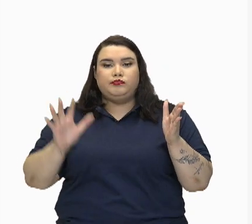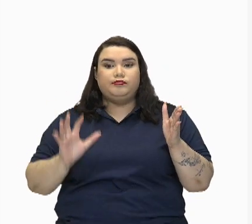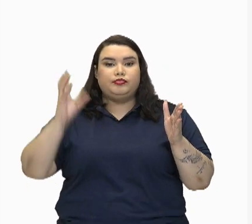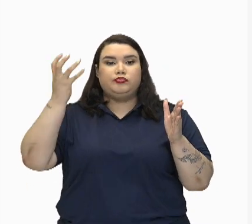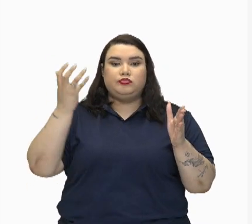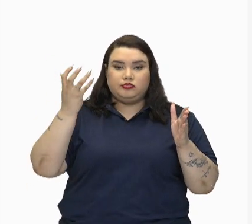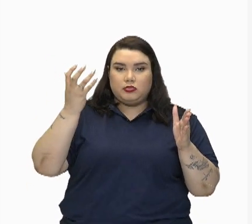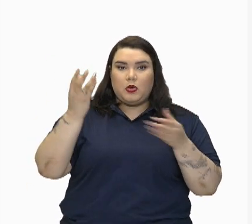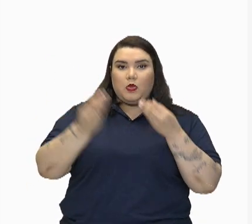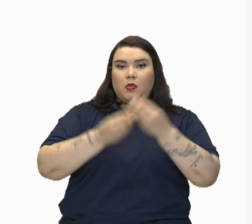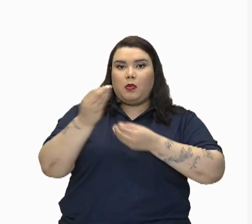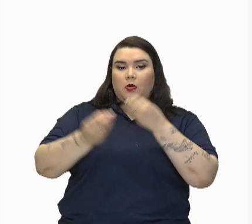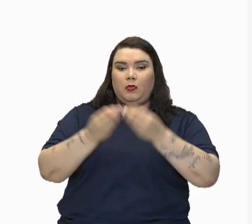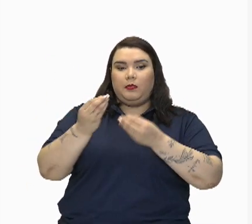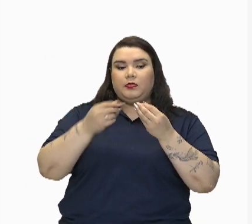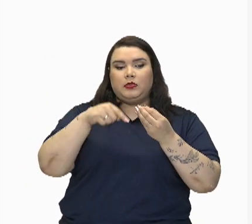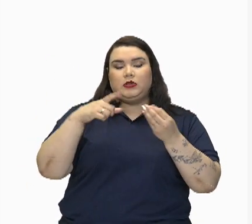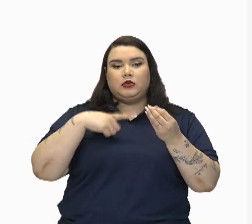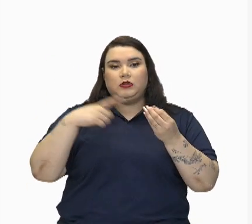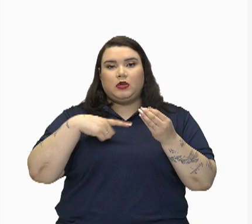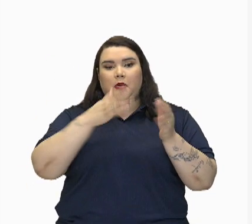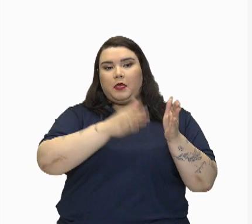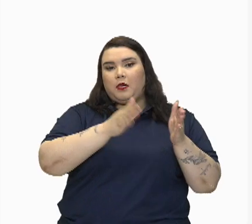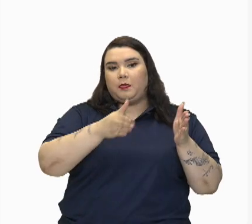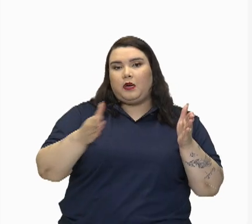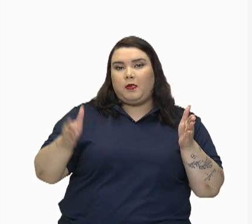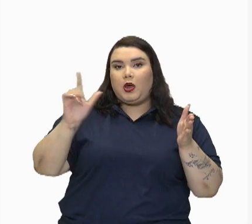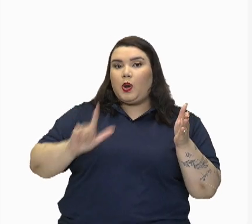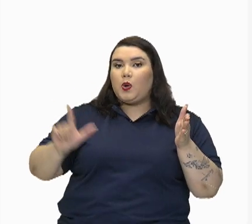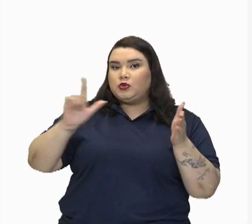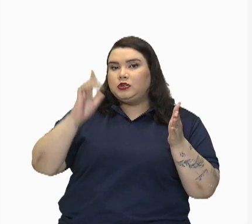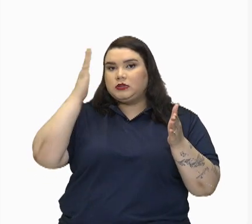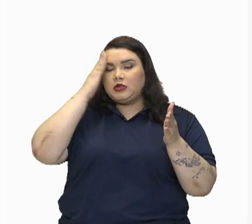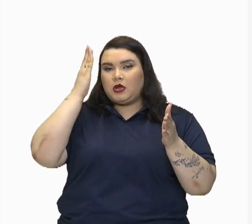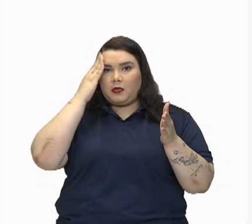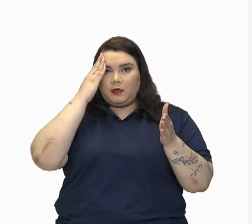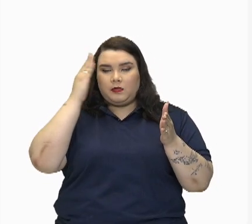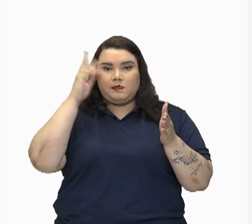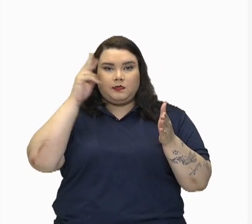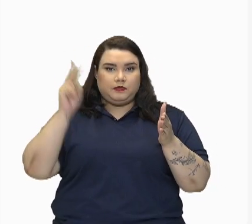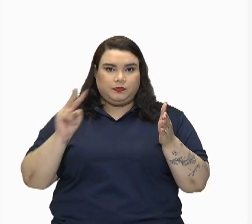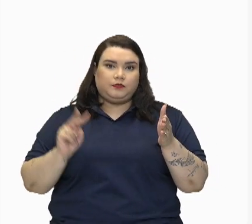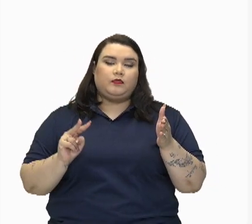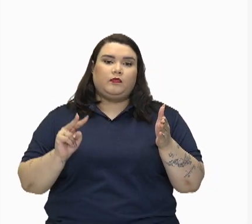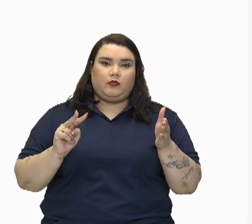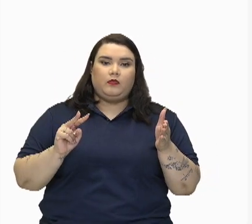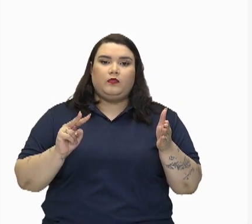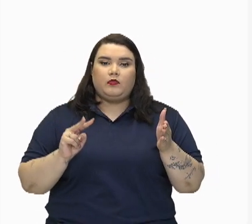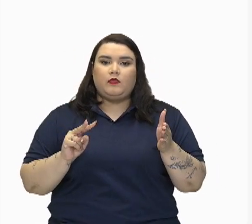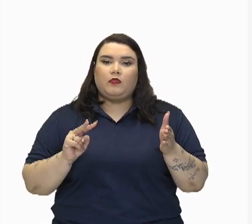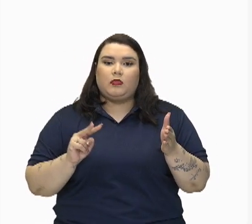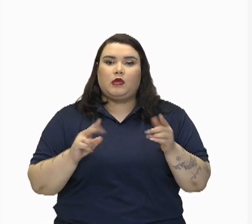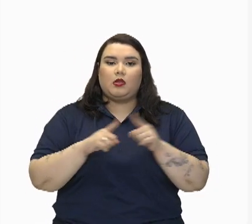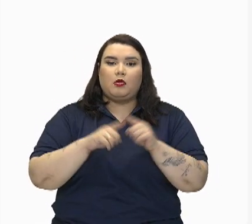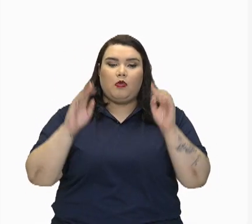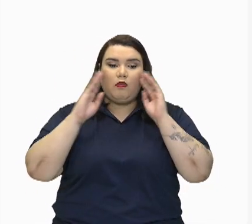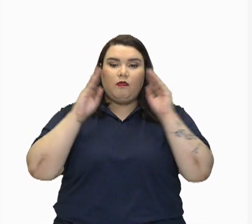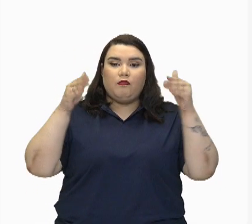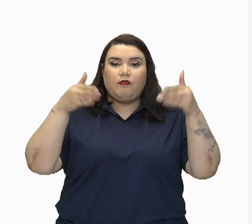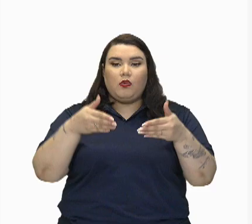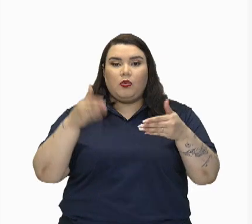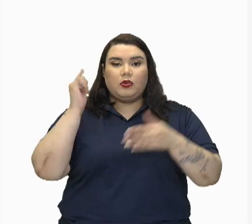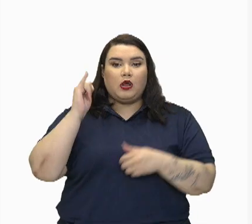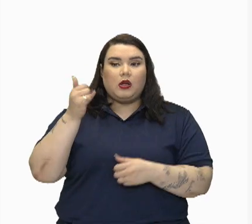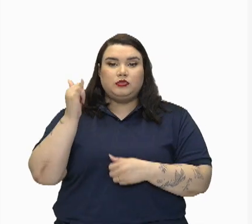a sequência lógica de se contar uma história, o enredo. E o foco